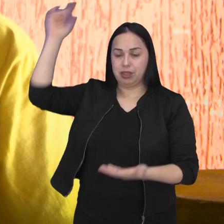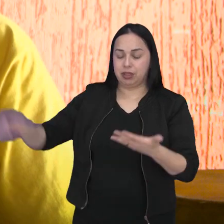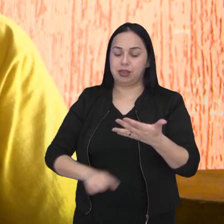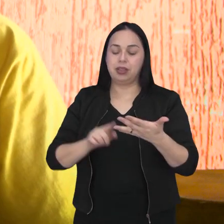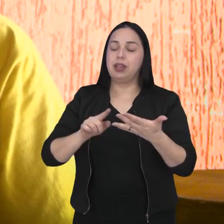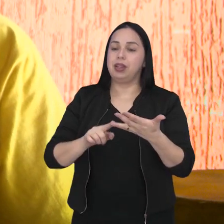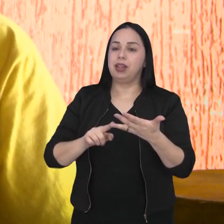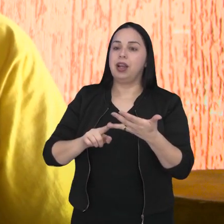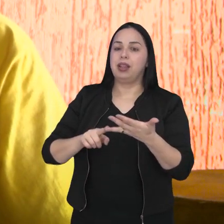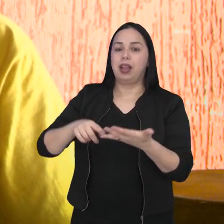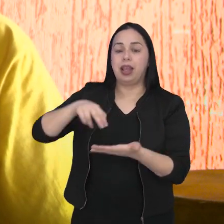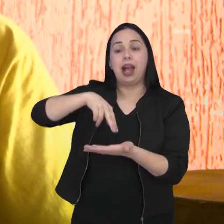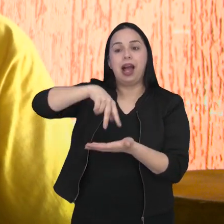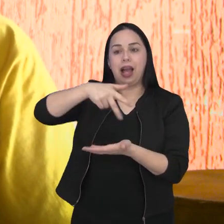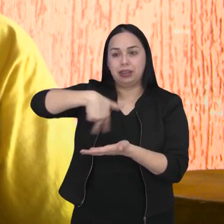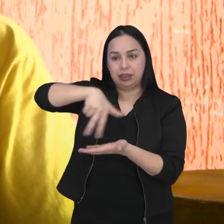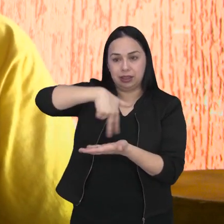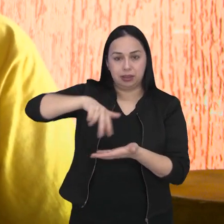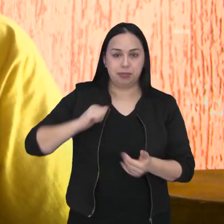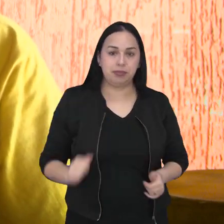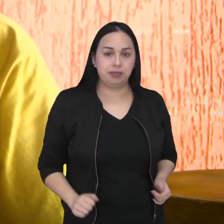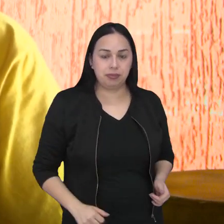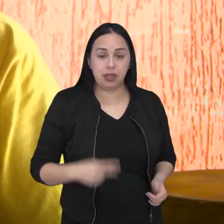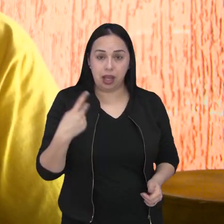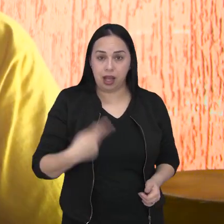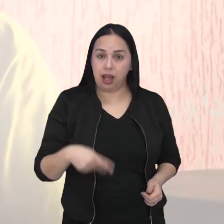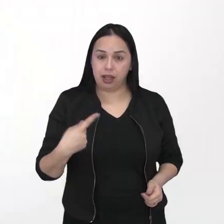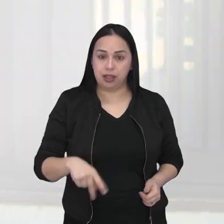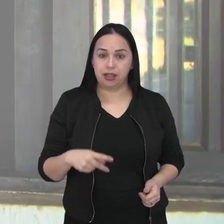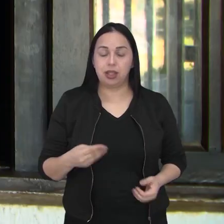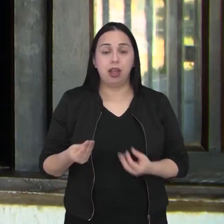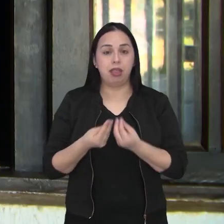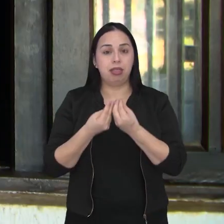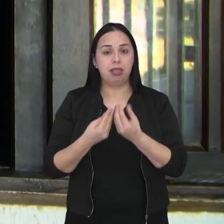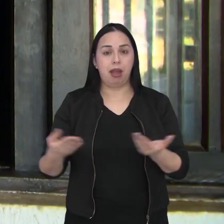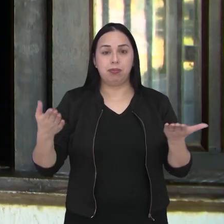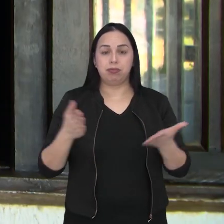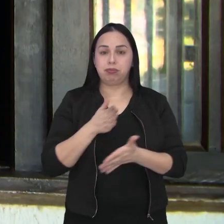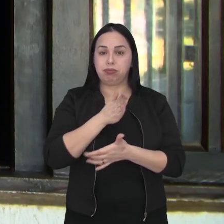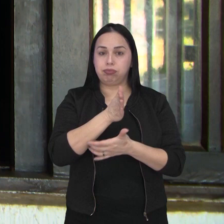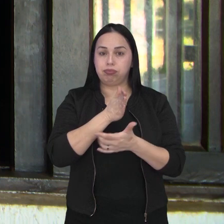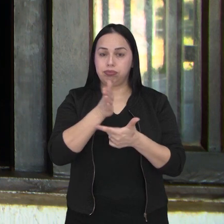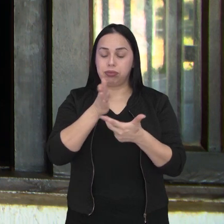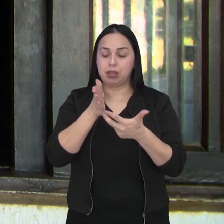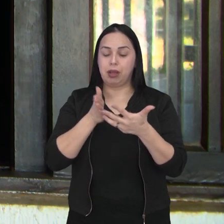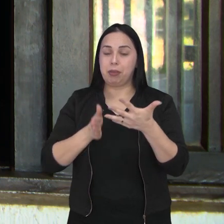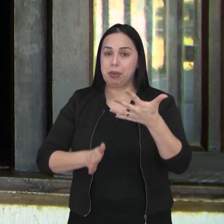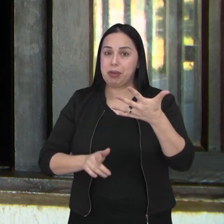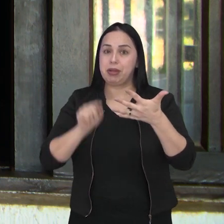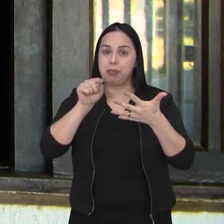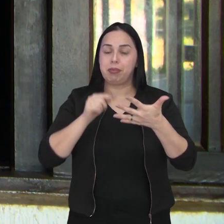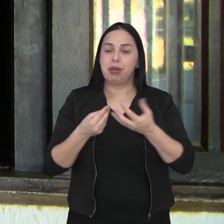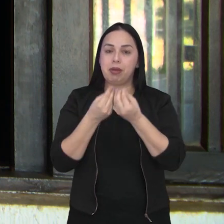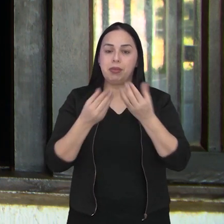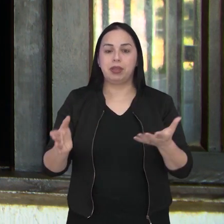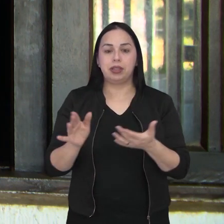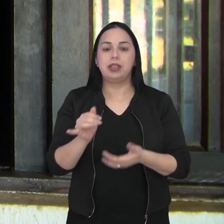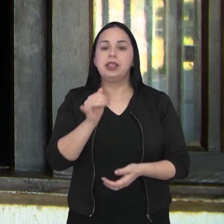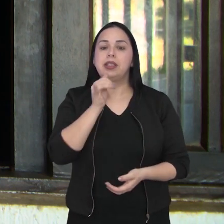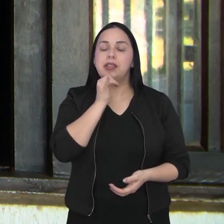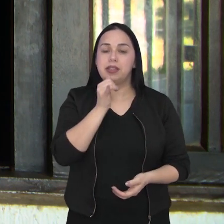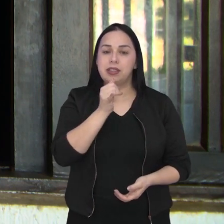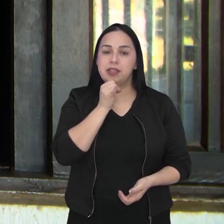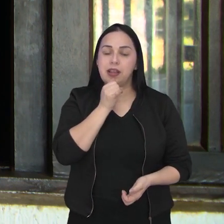tem o balé, tem o jazz. Aqui no Ponto de Cultura, a gente oferece